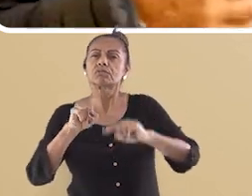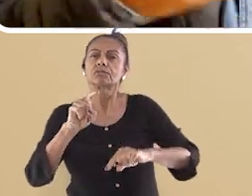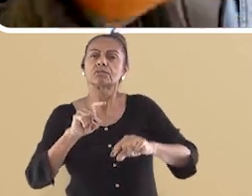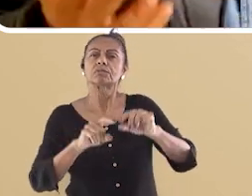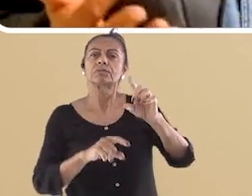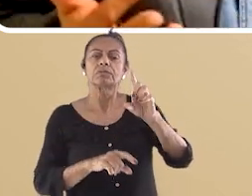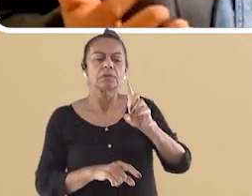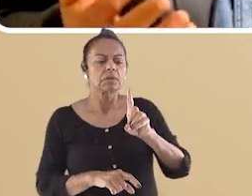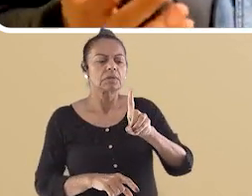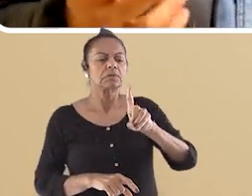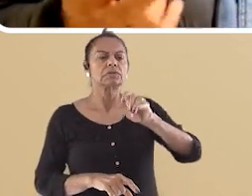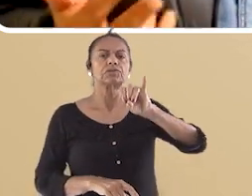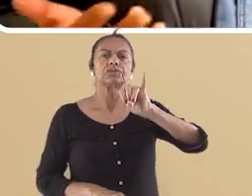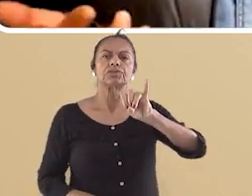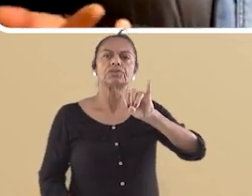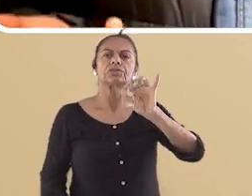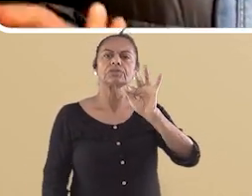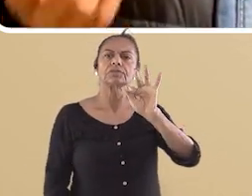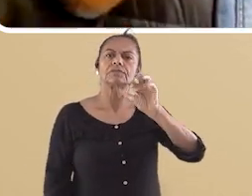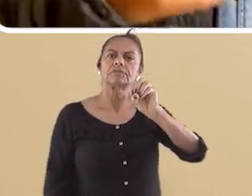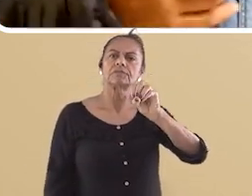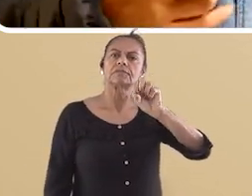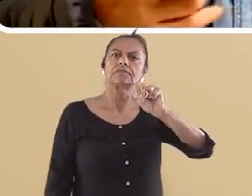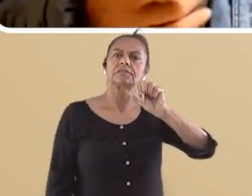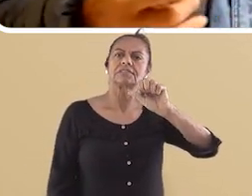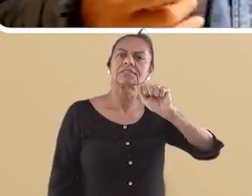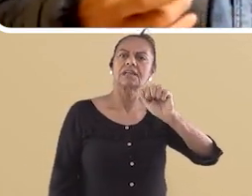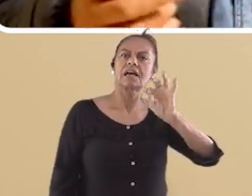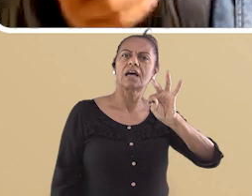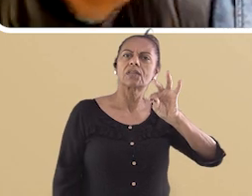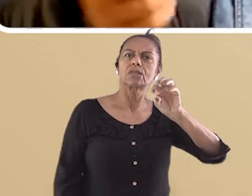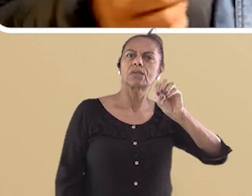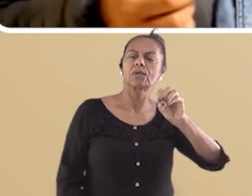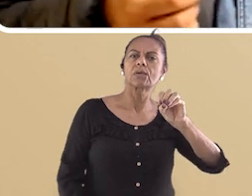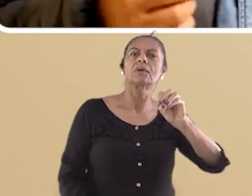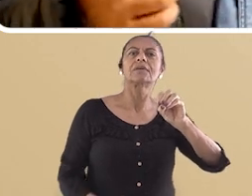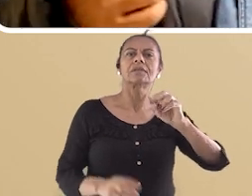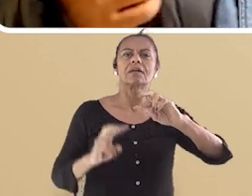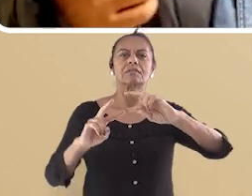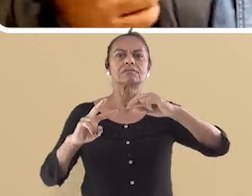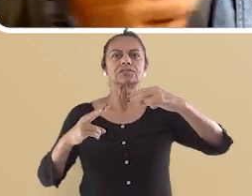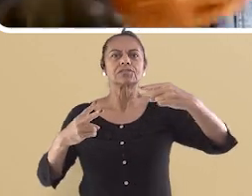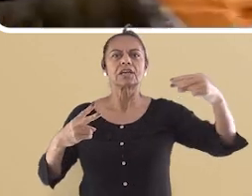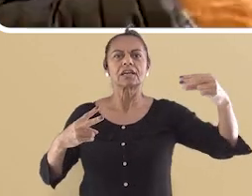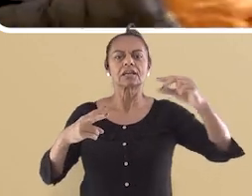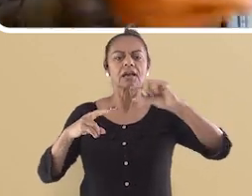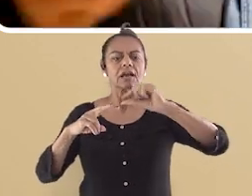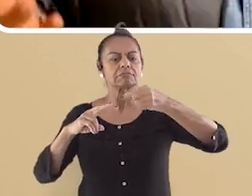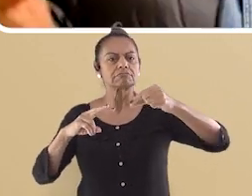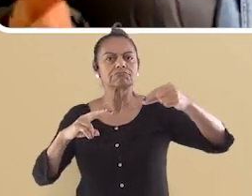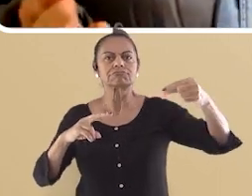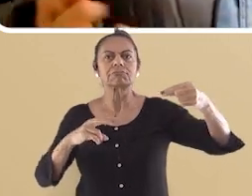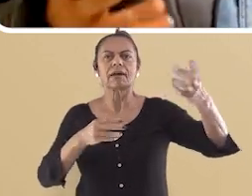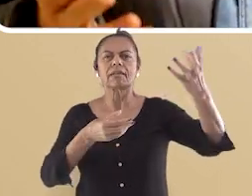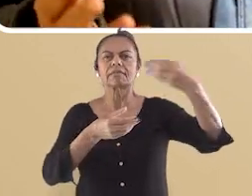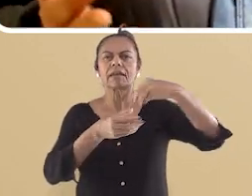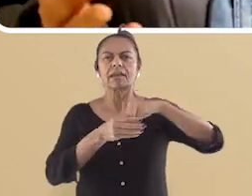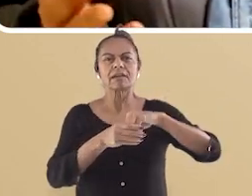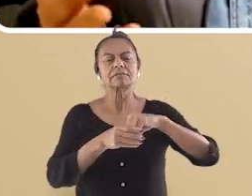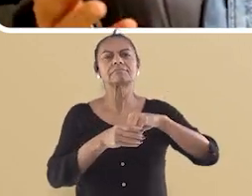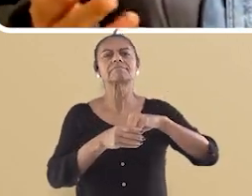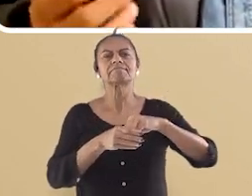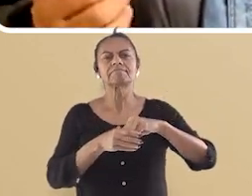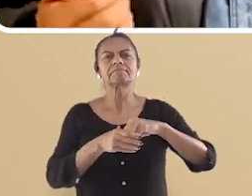geravam novos transgênicos que carregam mais genes. Então nós temos hoje plantas transgênicas que são tolerantes a 3 ou 4